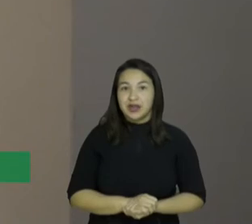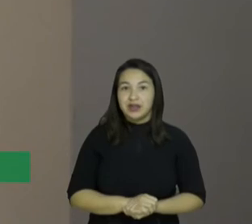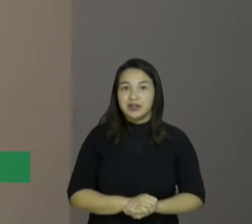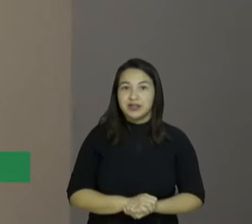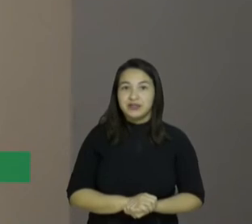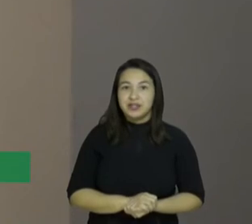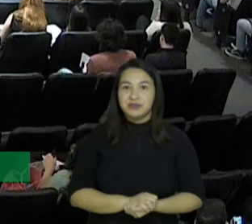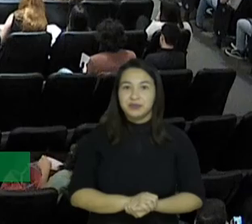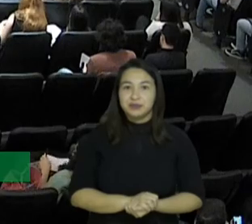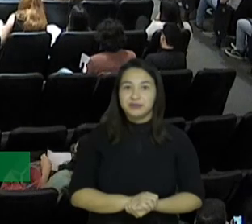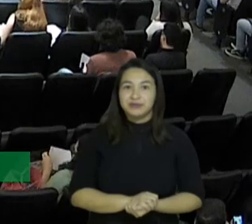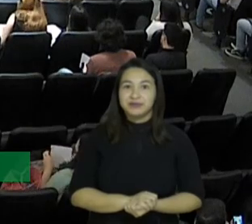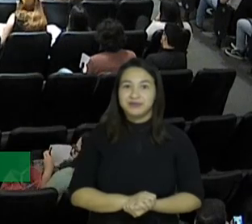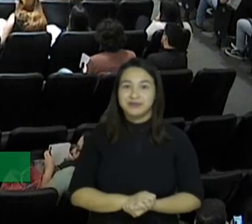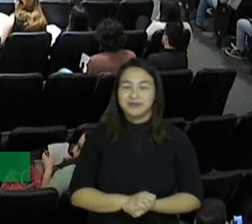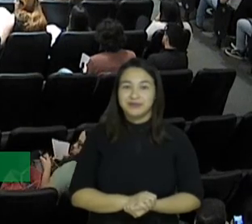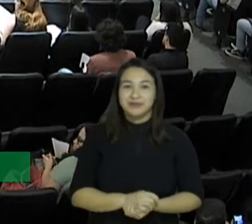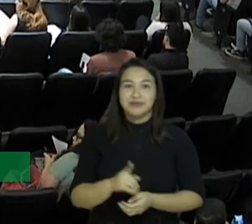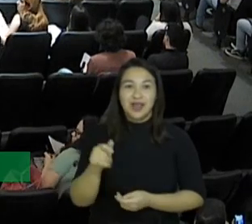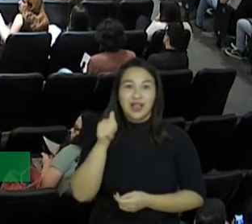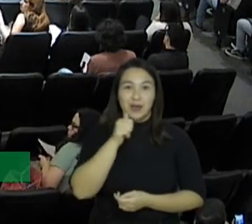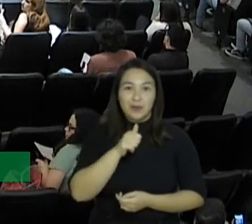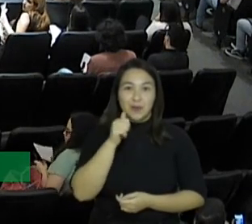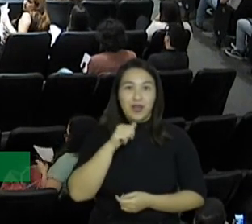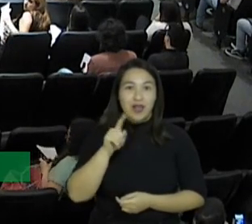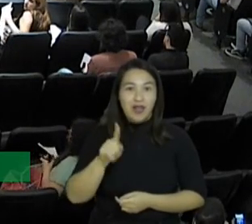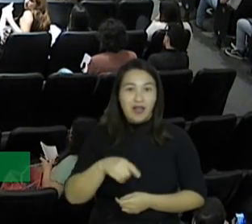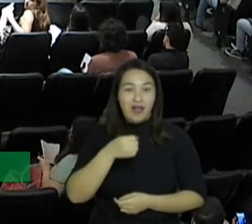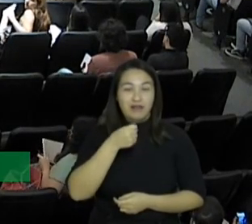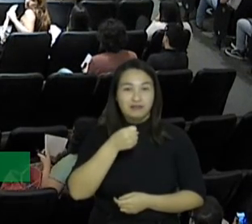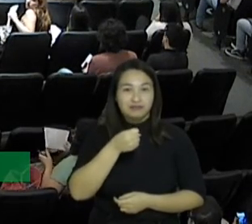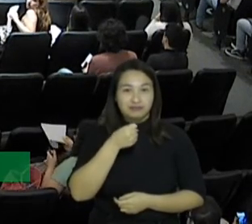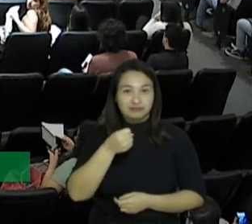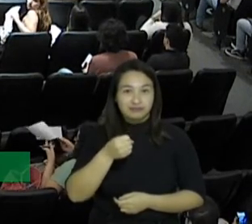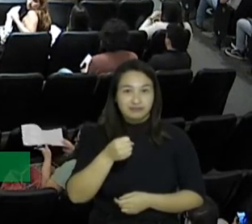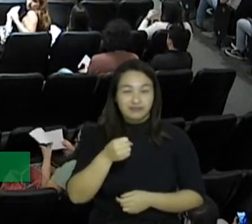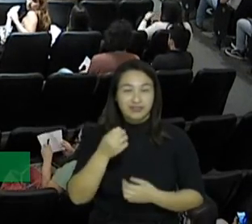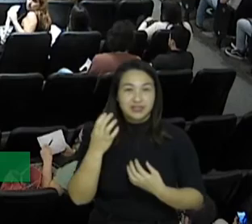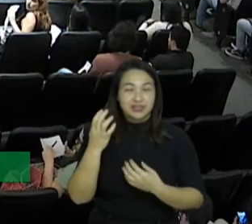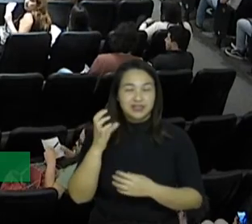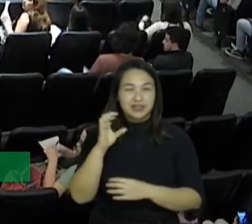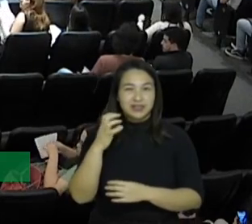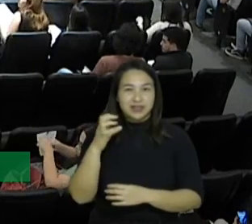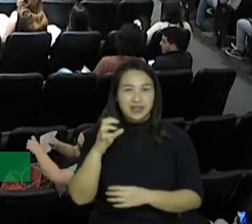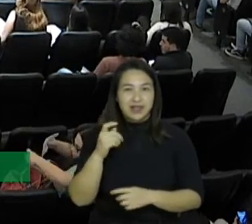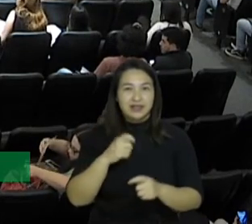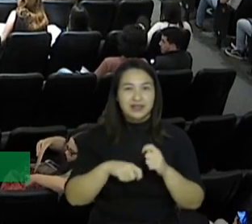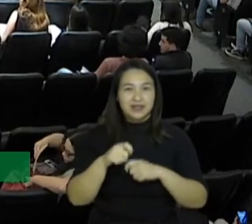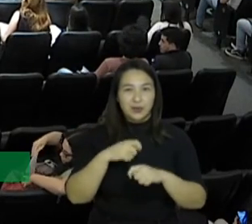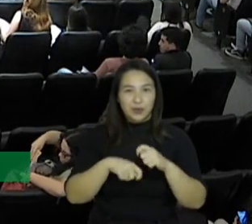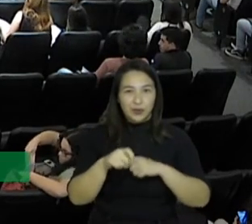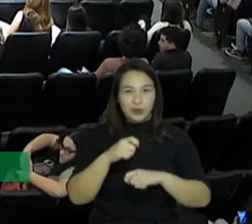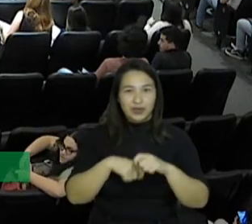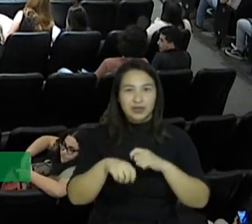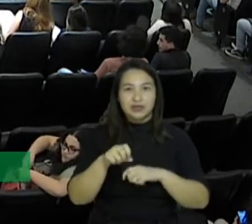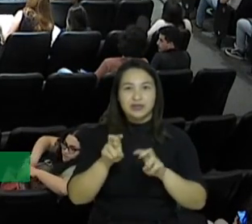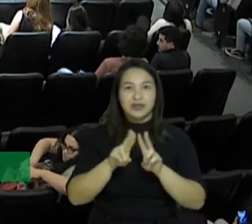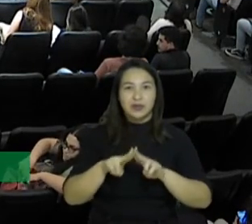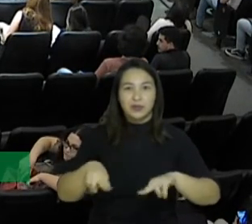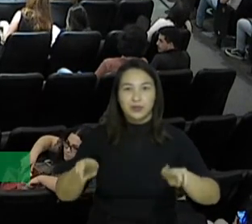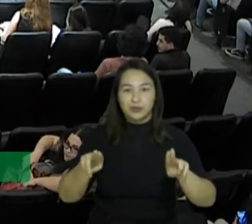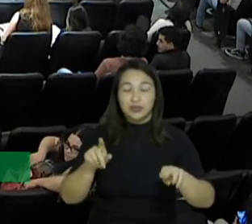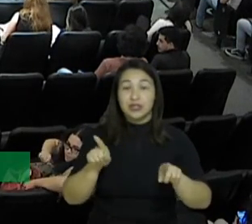casagranda Stela é graduada em Jornalismo e em Ciências Econômicas pela Universidade Federal de Santa Catarina e tem